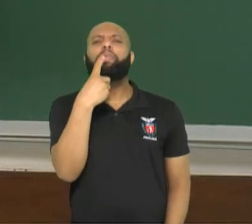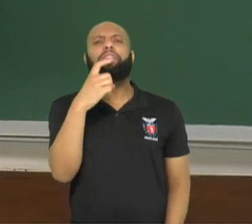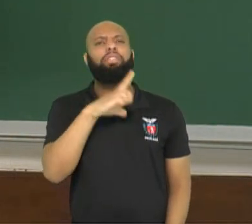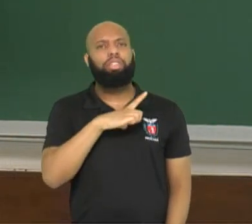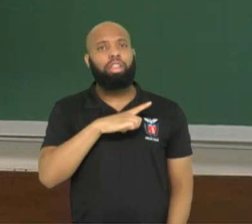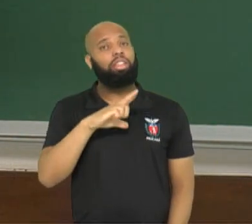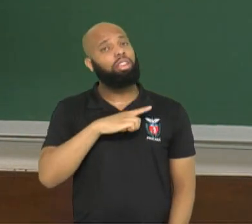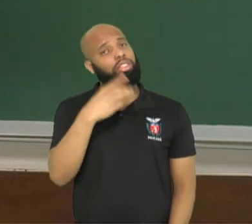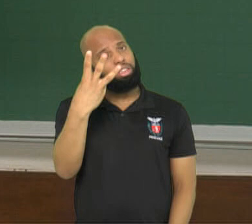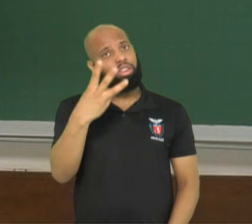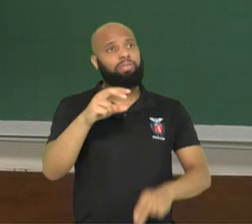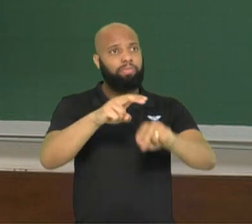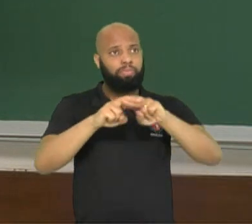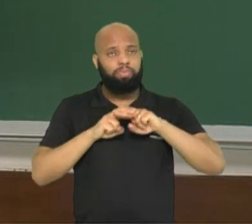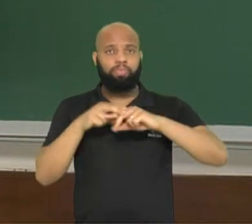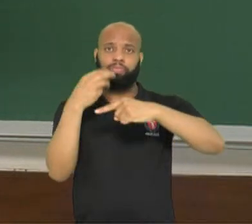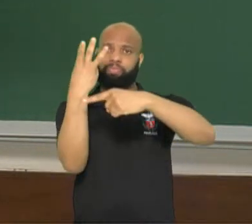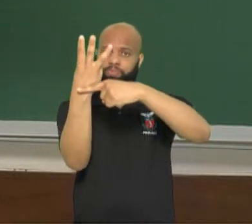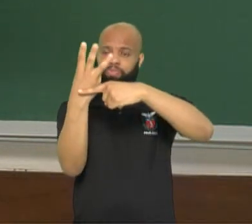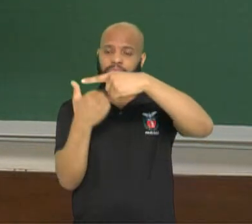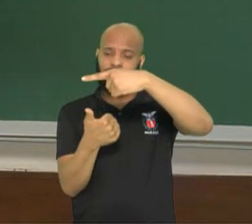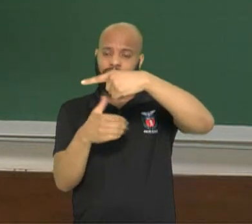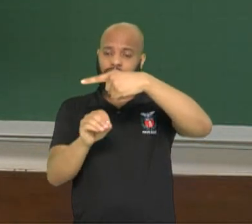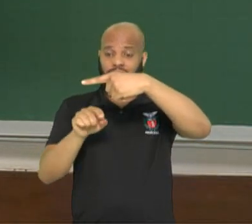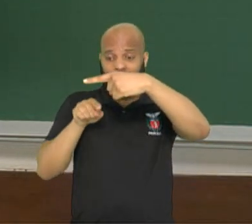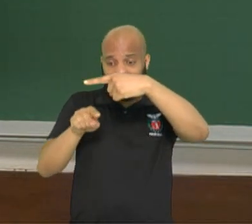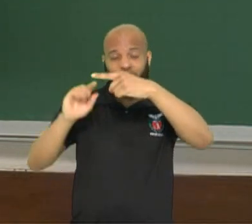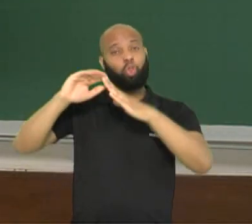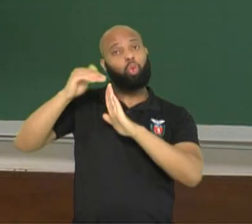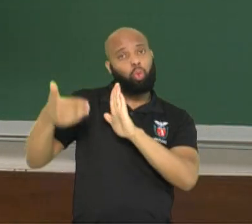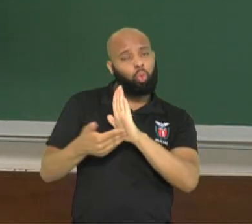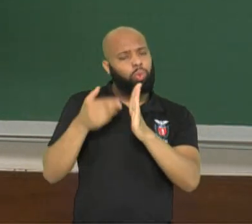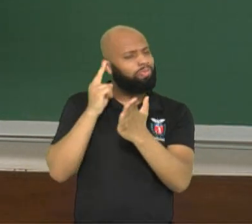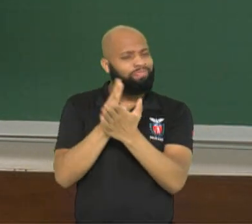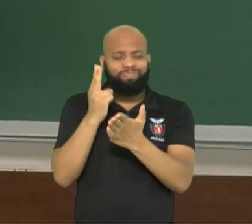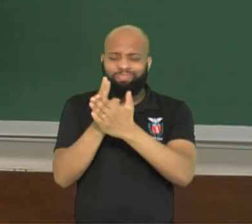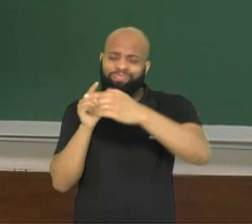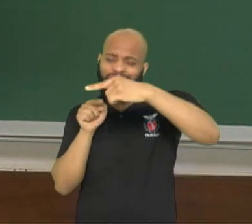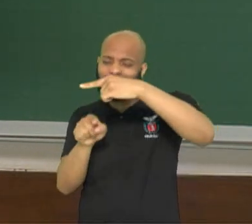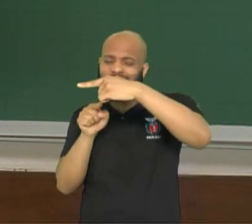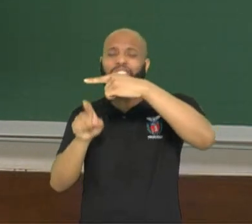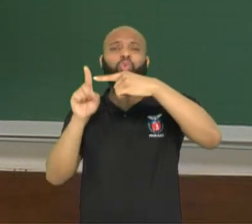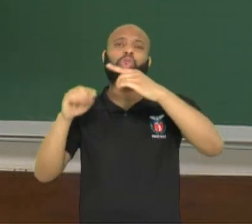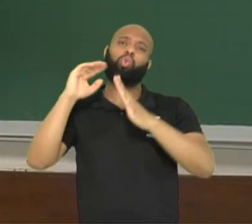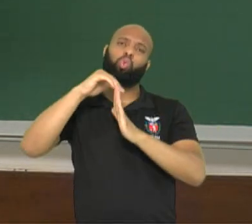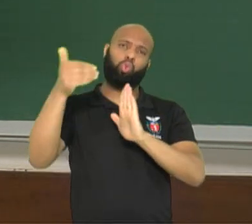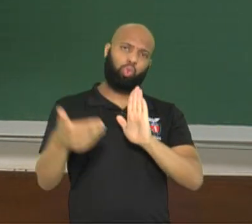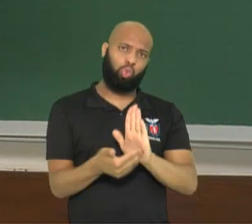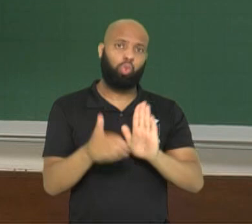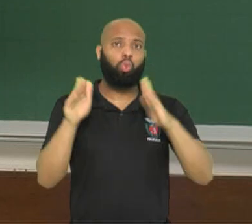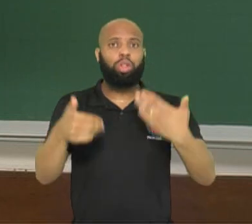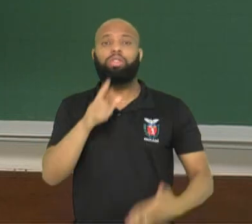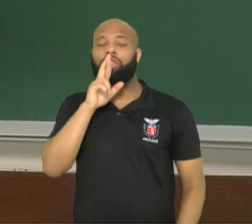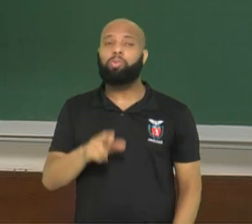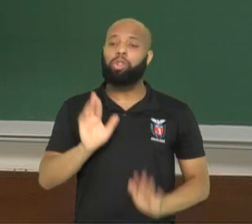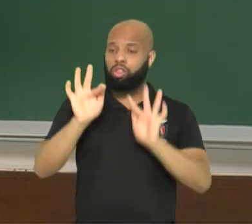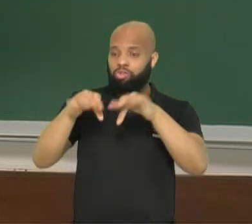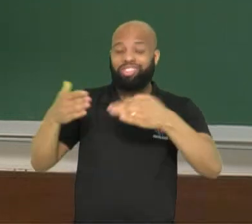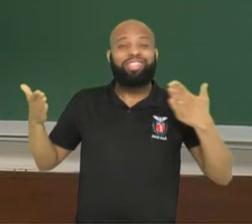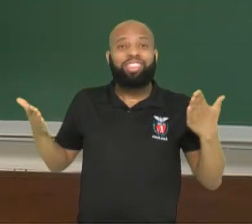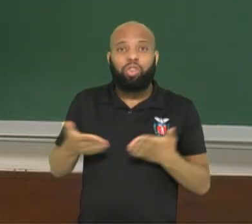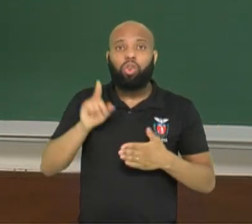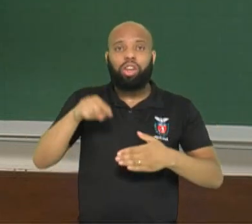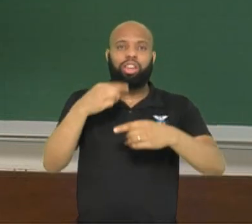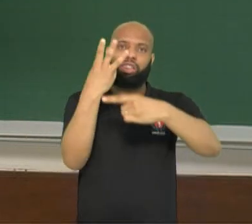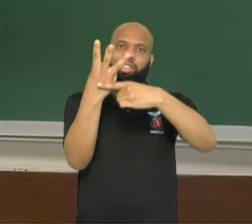temos? 3 dividido por quantos segmentos nós temos no total? 10. Então, o resultado final vai ficar